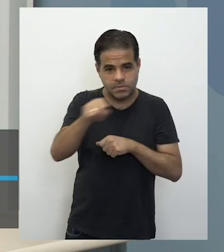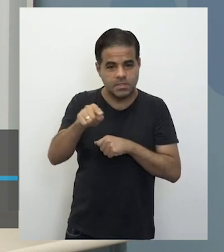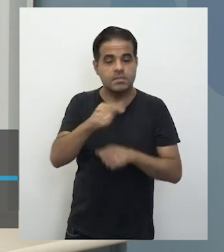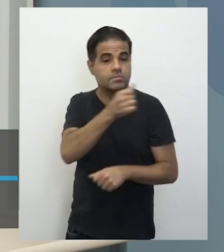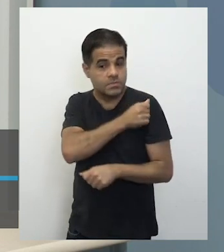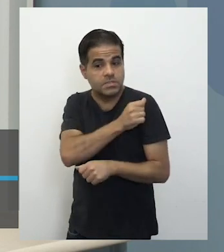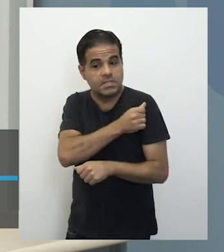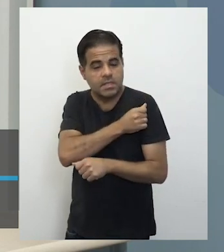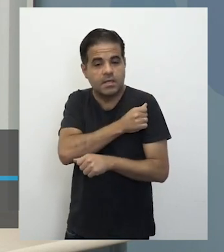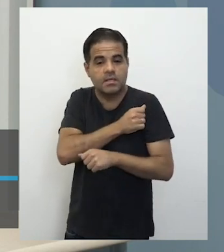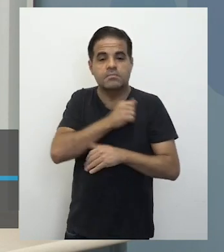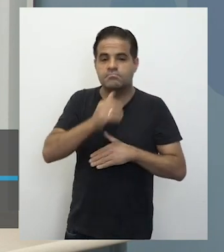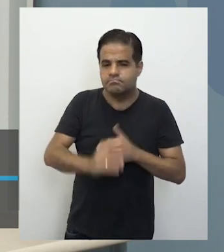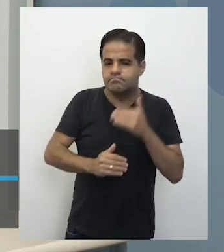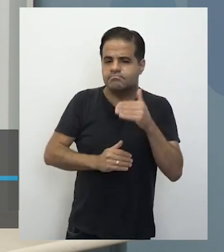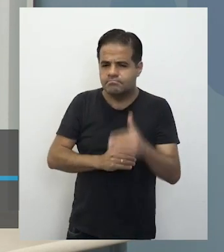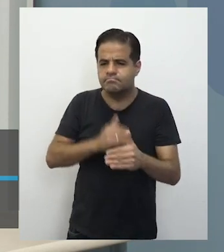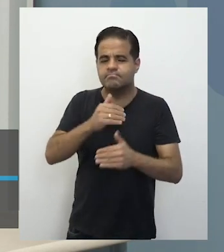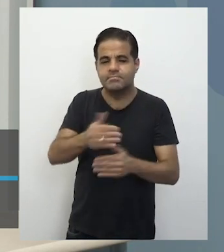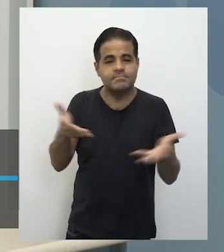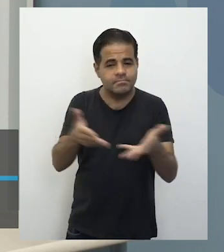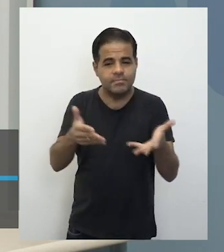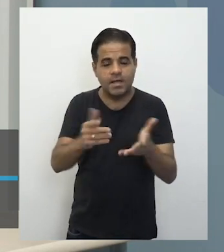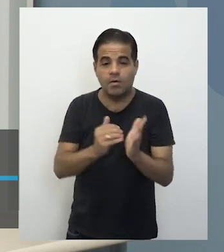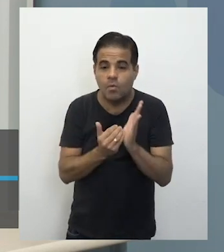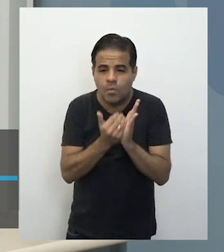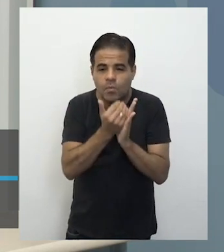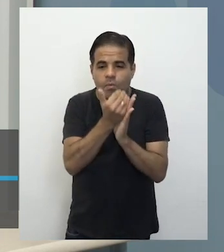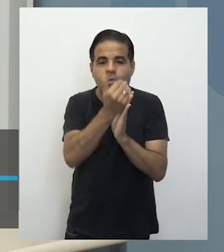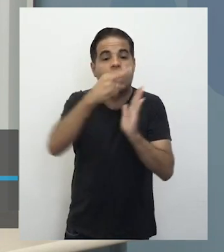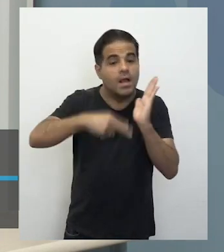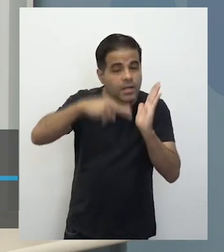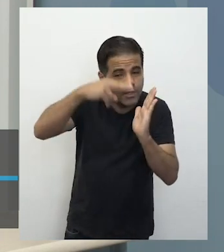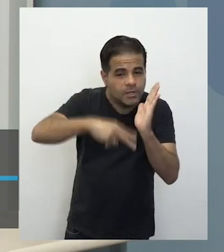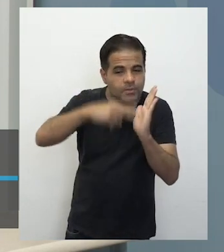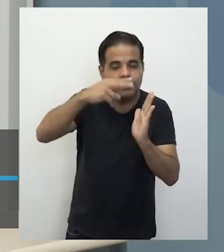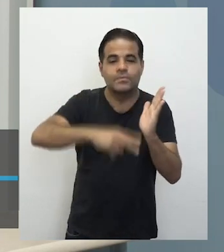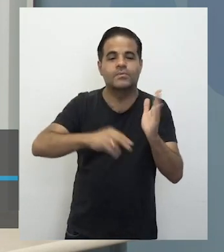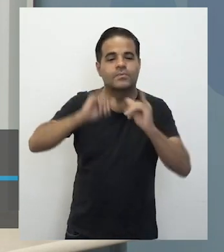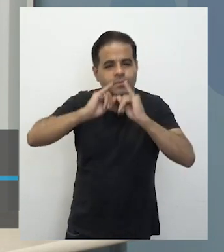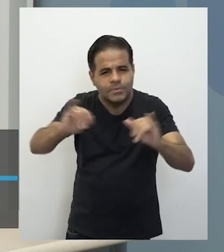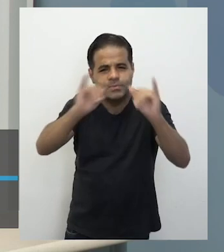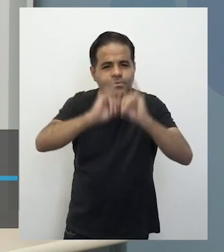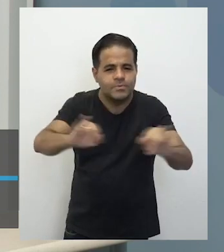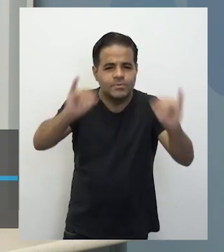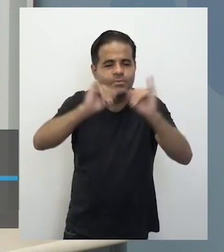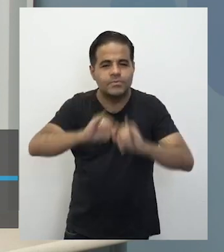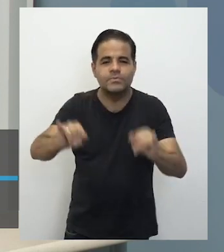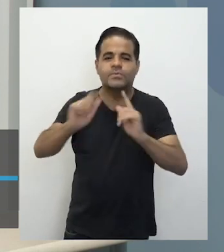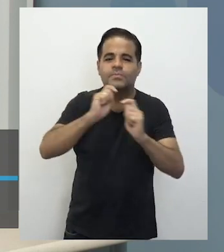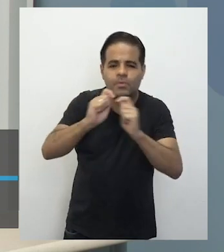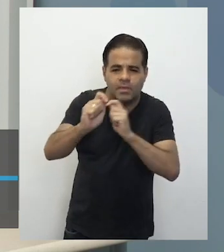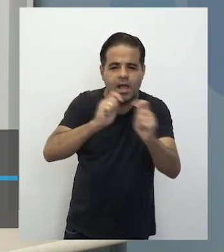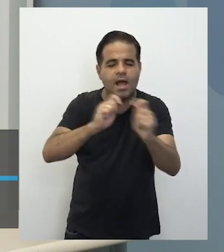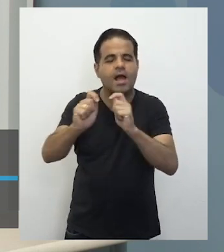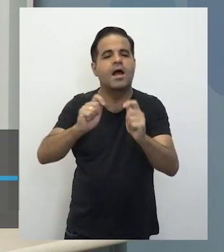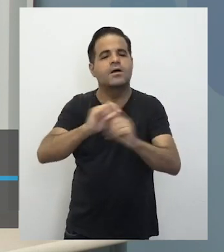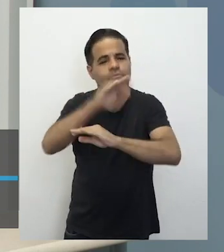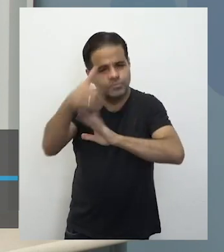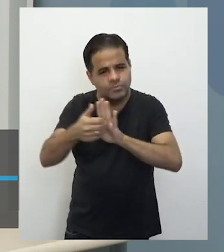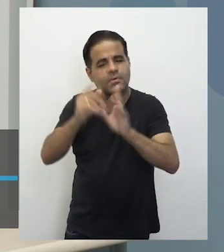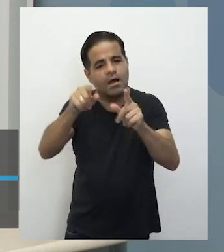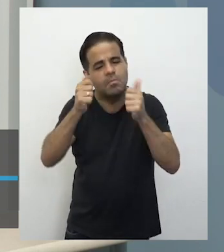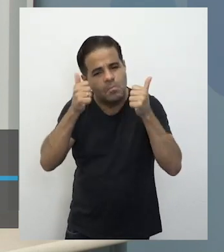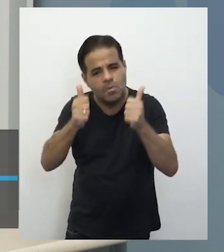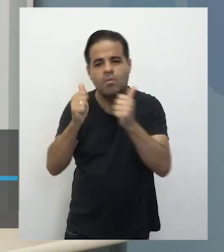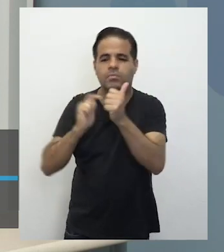sexto ano, cada vez mais, né? Agora vão aumentar a leitura de noticiários, de reportagens. Então, é sempre bom